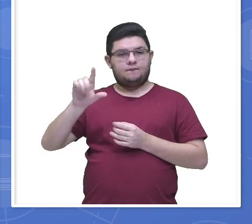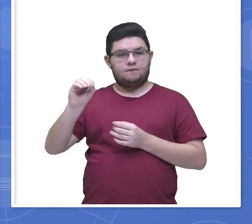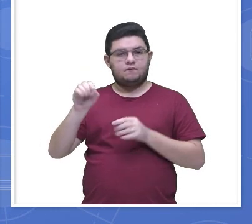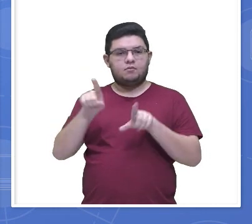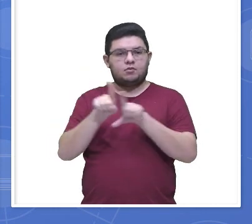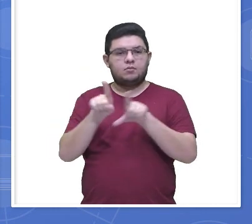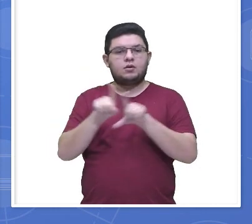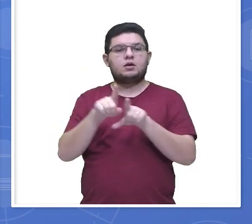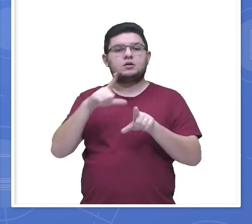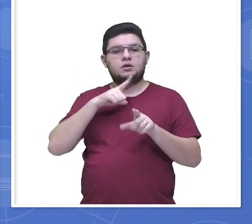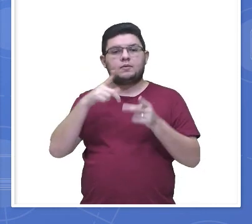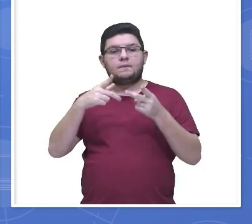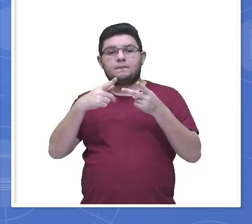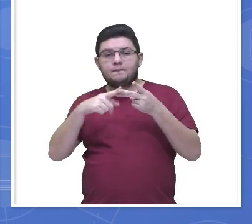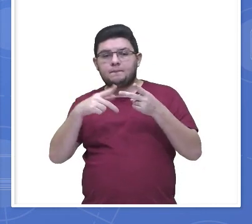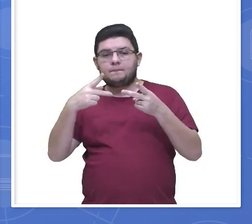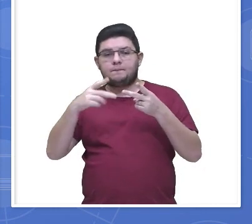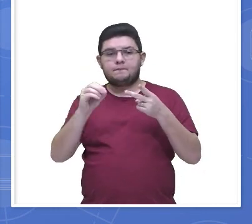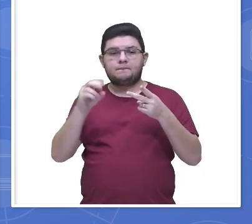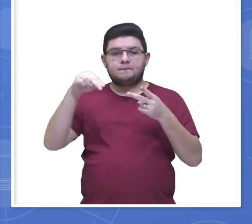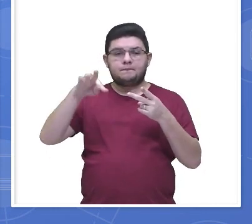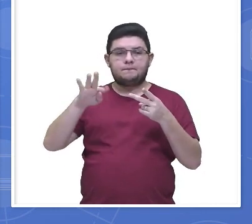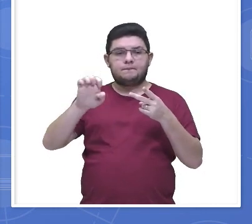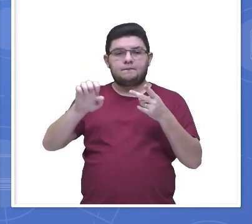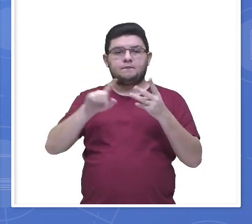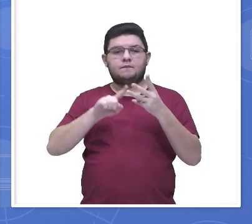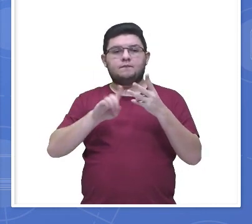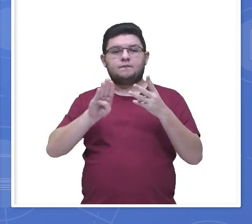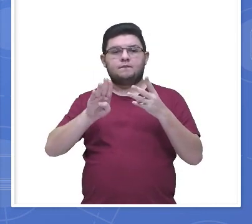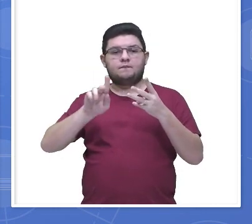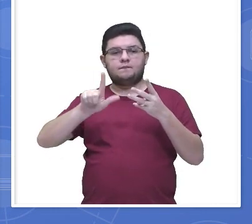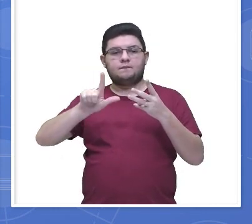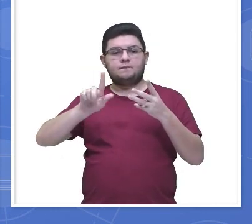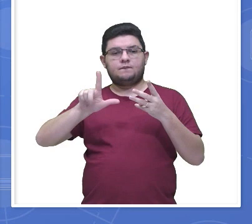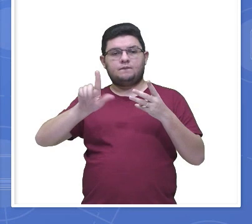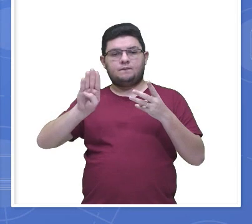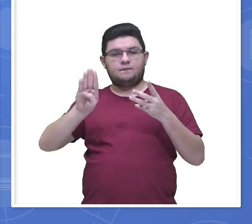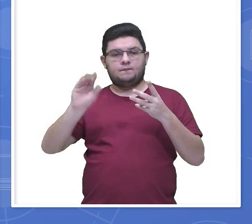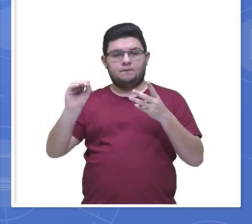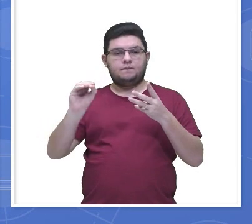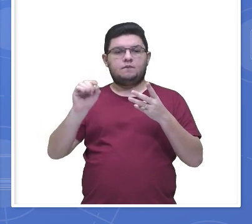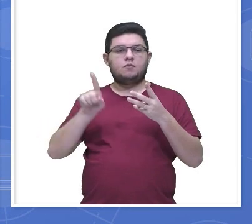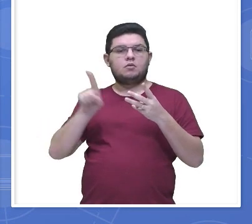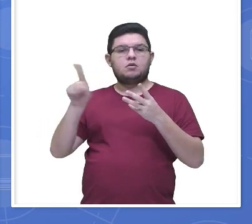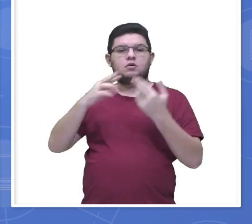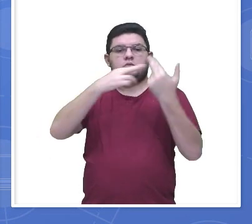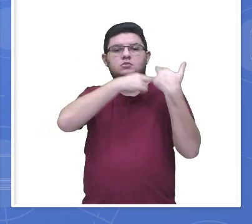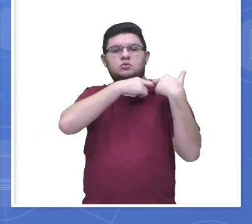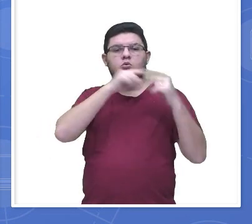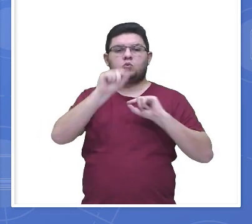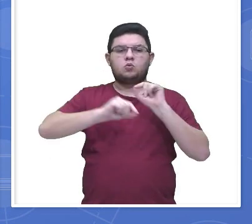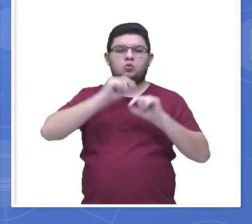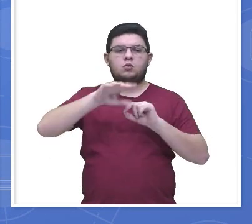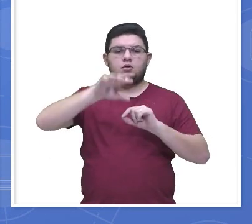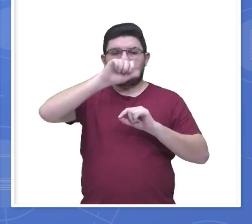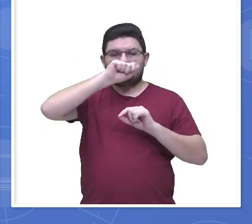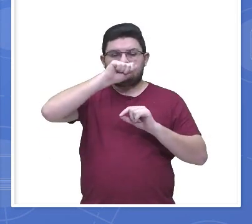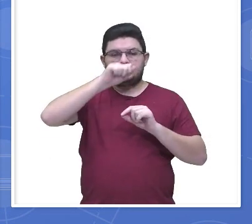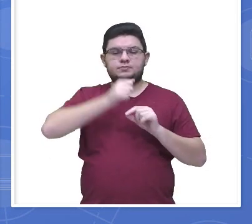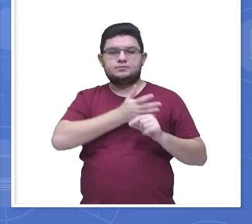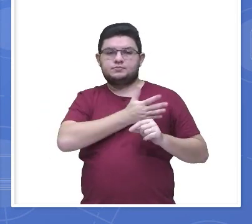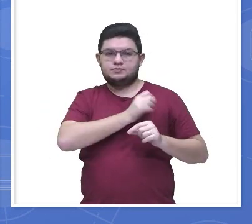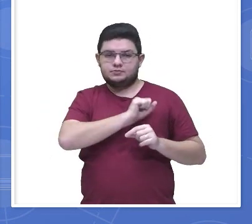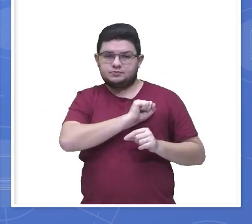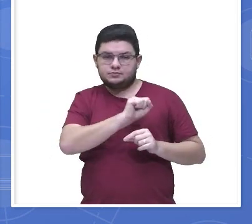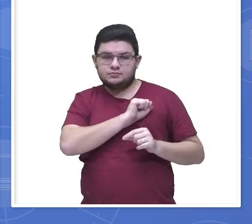funções básicas para a manutenção da vida, como a respiração, o batimento cardíaco e a pressão arterial.